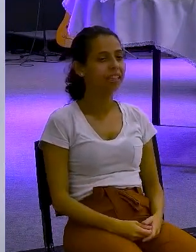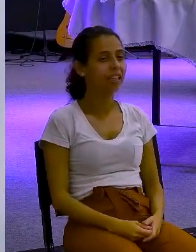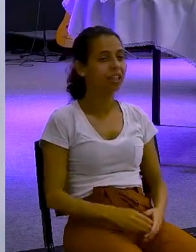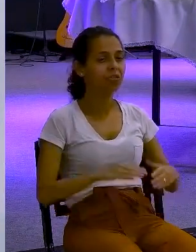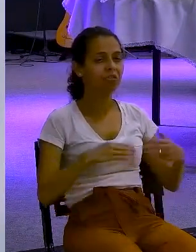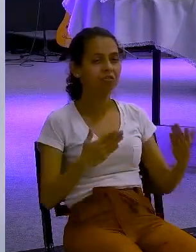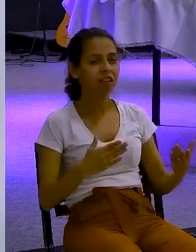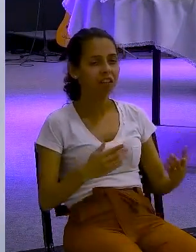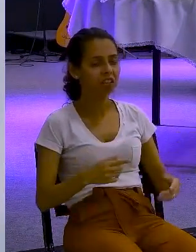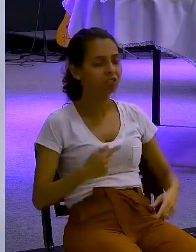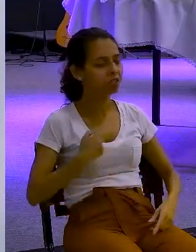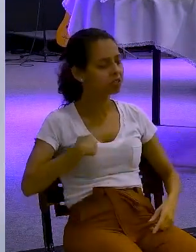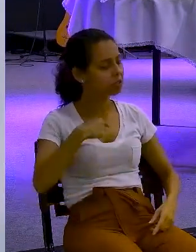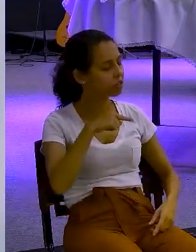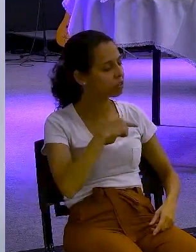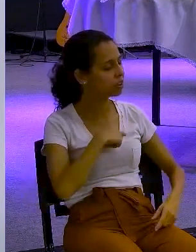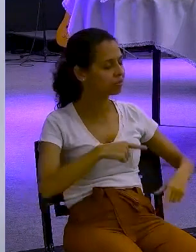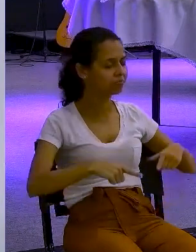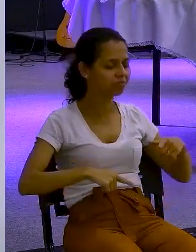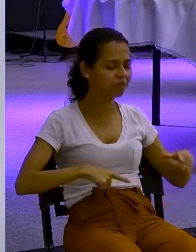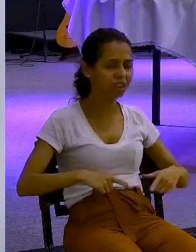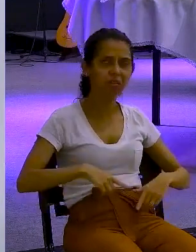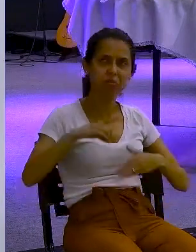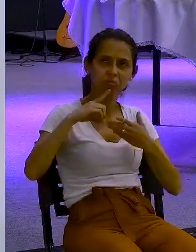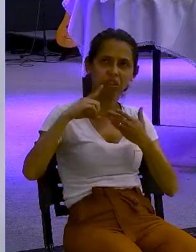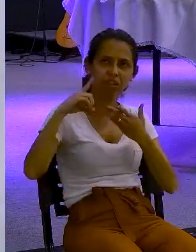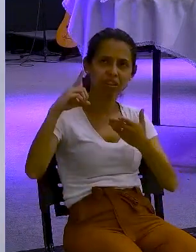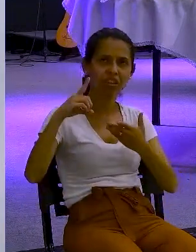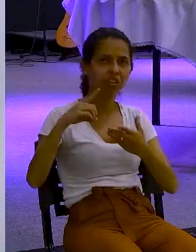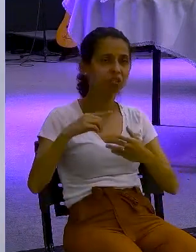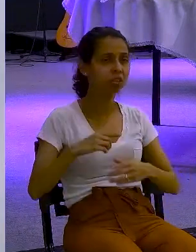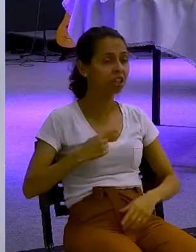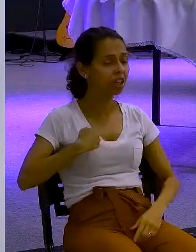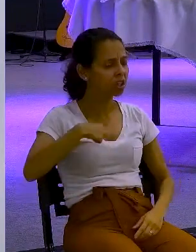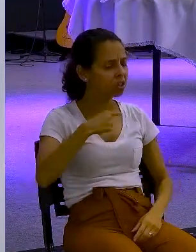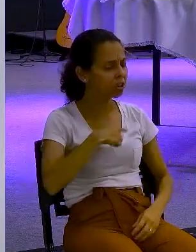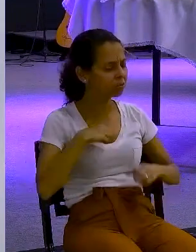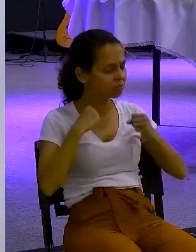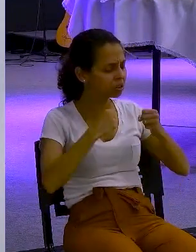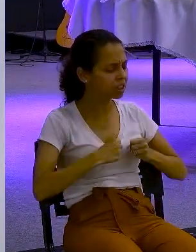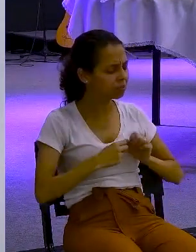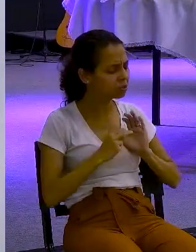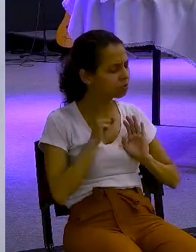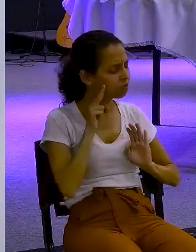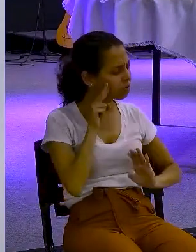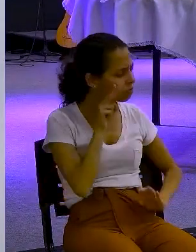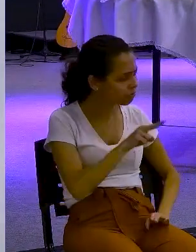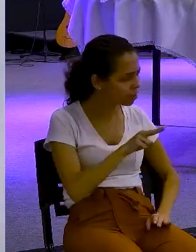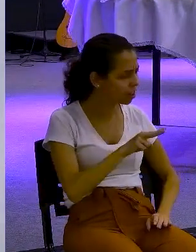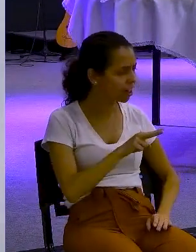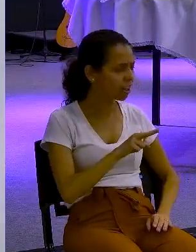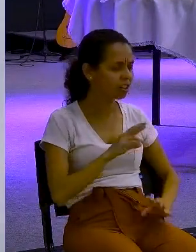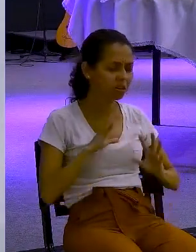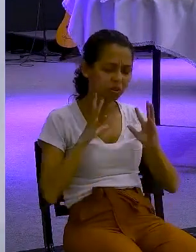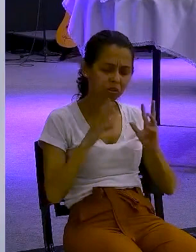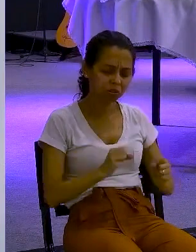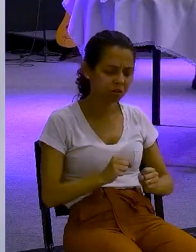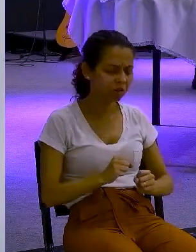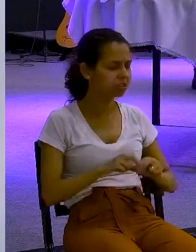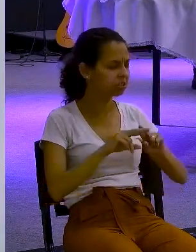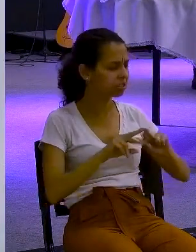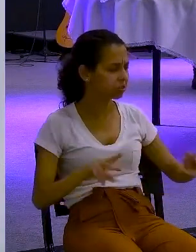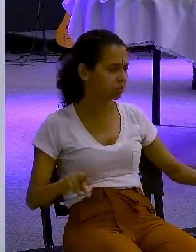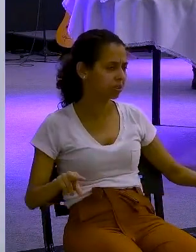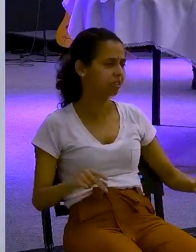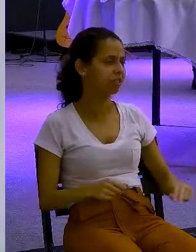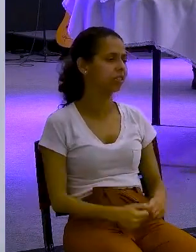nós rapidamente ligamos todas as coisas. É importante notarmos que Isabel está vivendo milagre. Desde aquele momento